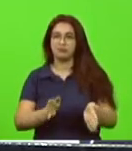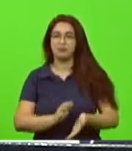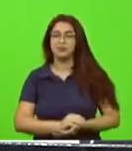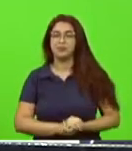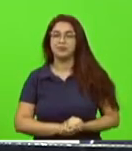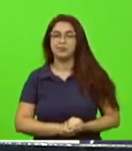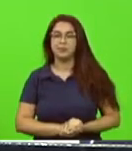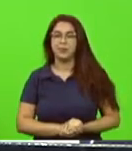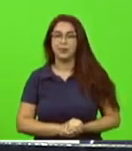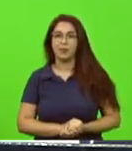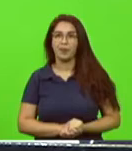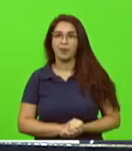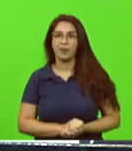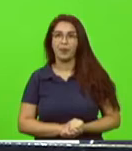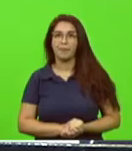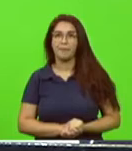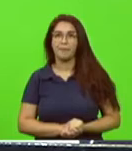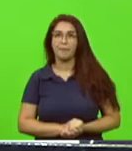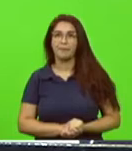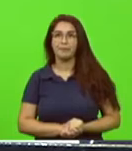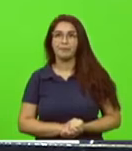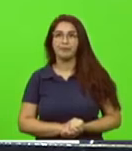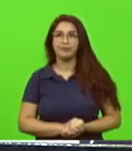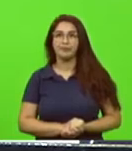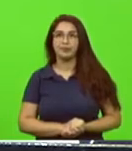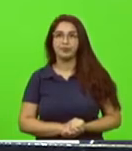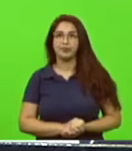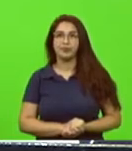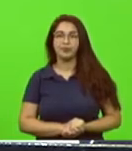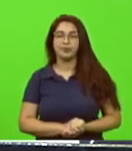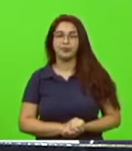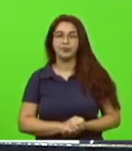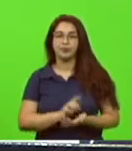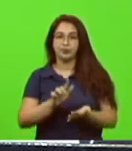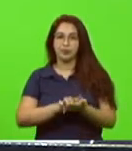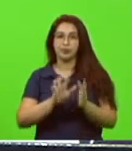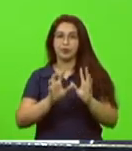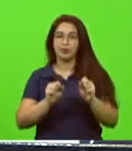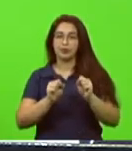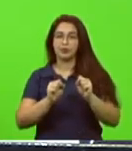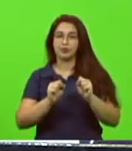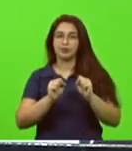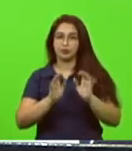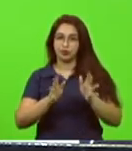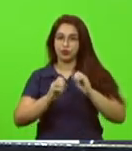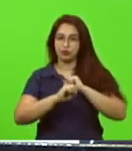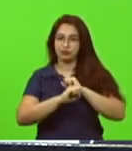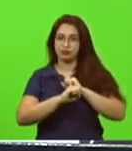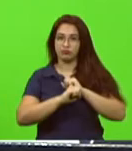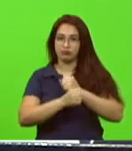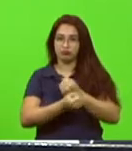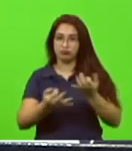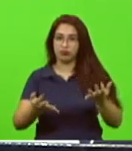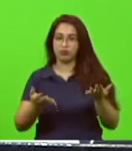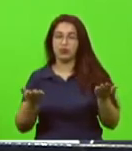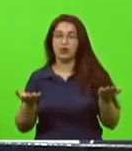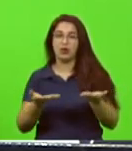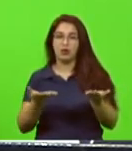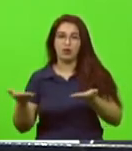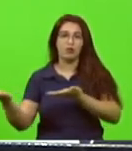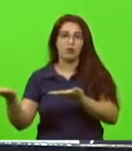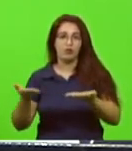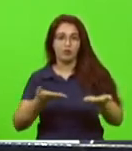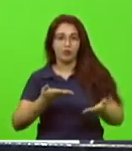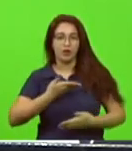ata. O expediente já foi inscrito. Em breves comunicações, Tenho a honra de chamar ele, que já é meu amigo já há